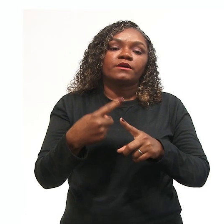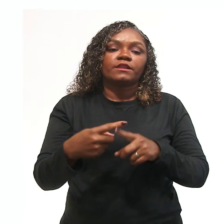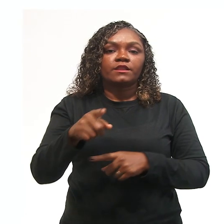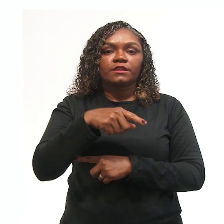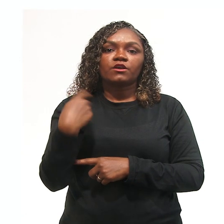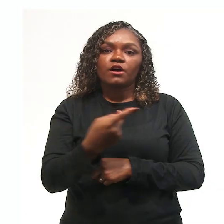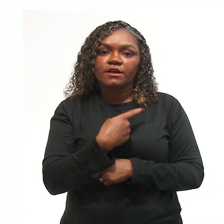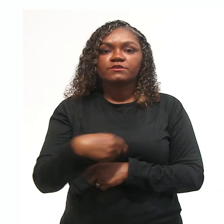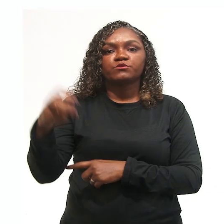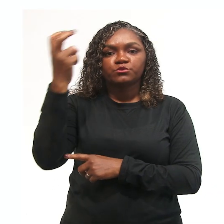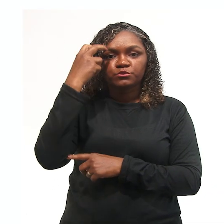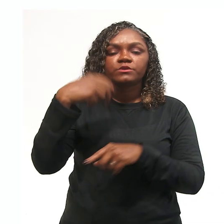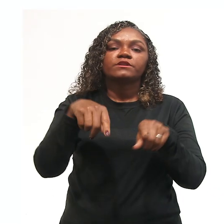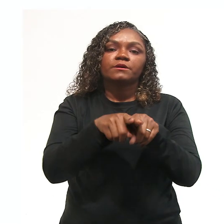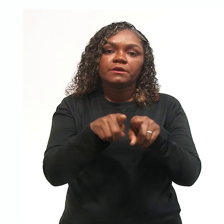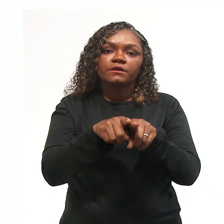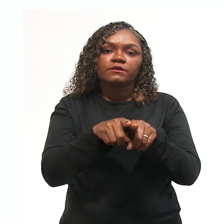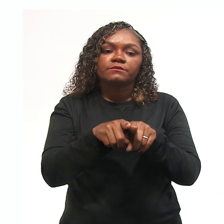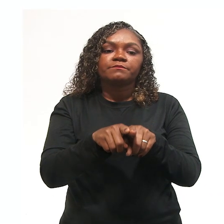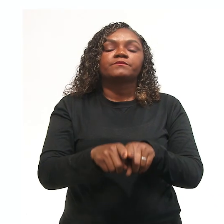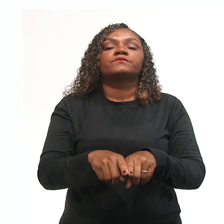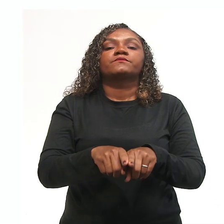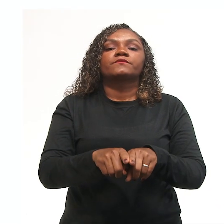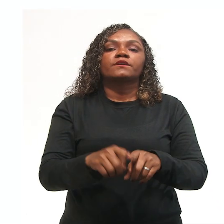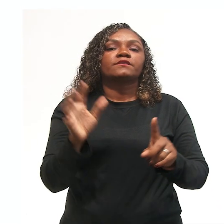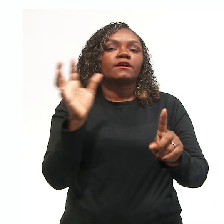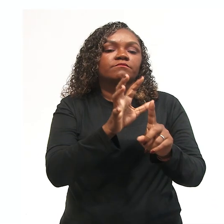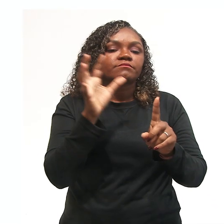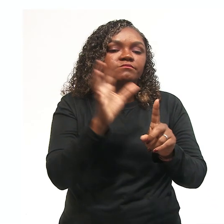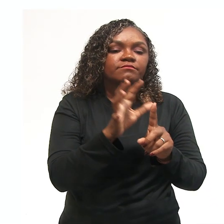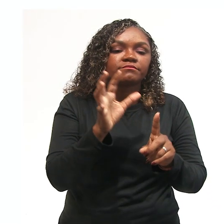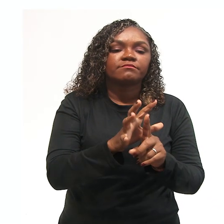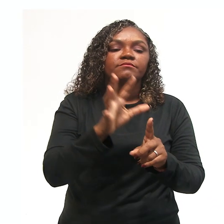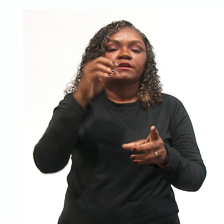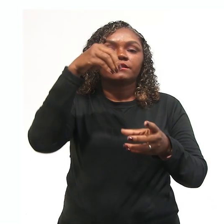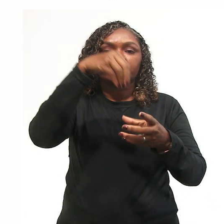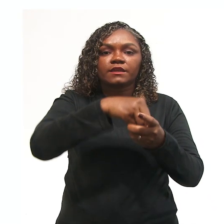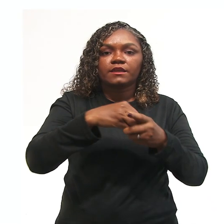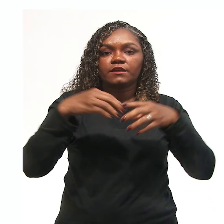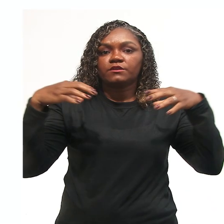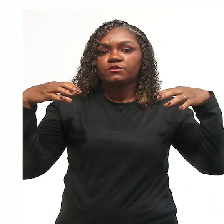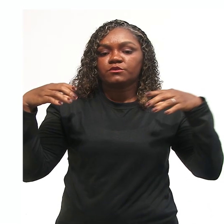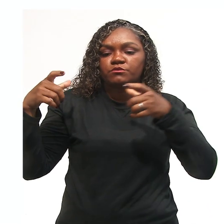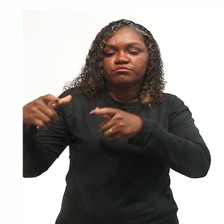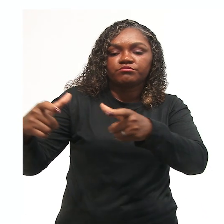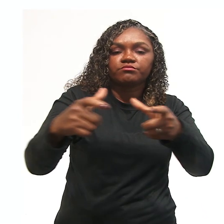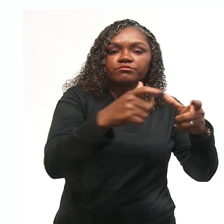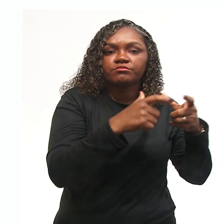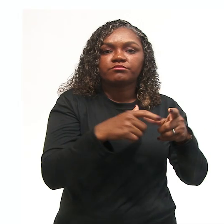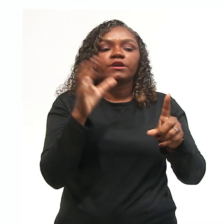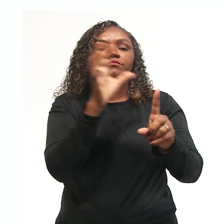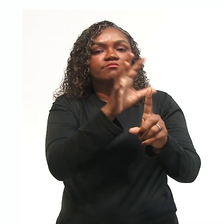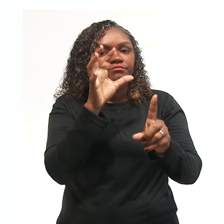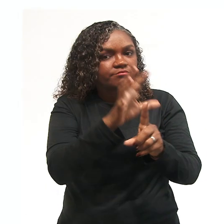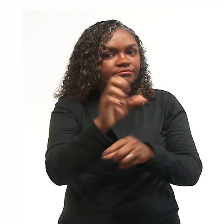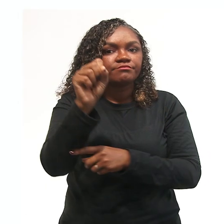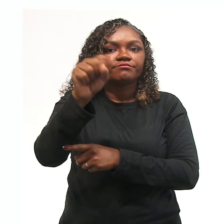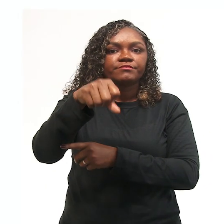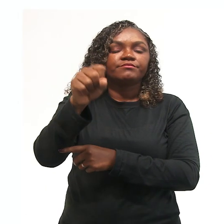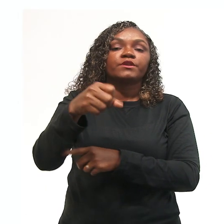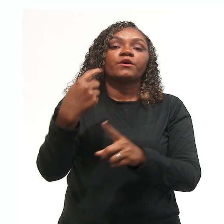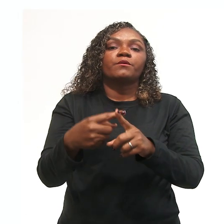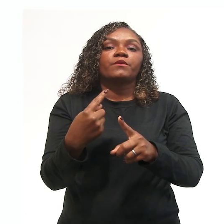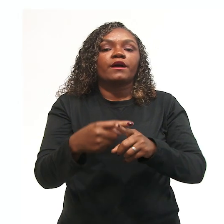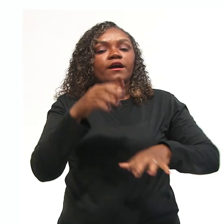nossa cultura, interferem nas culturas locais, elas influenciam,